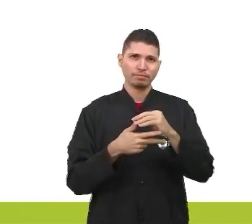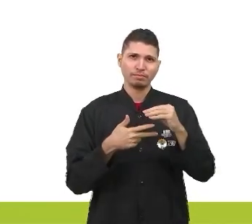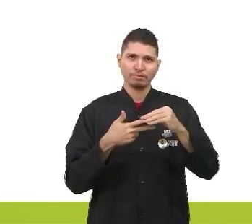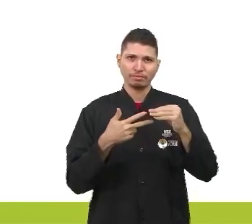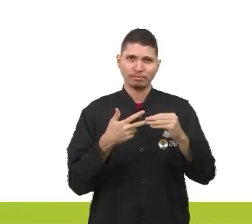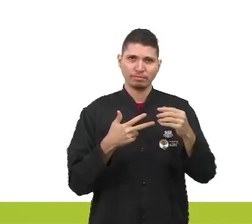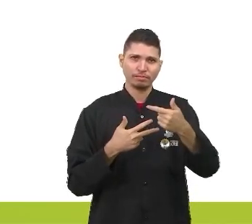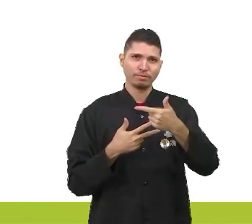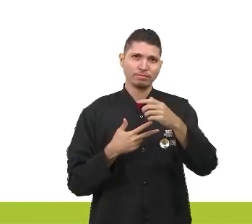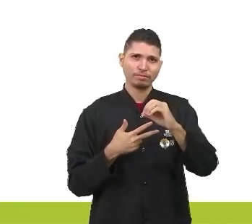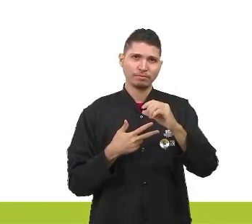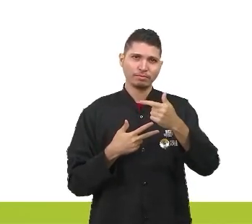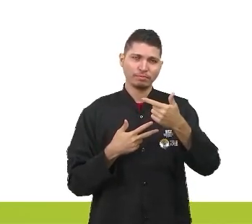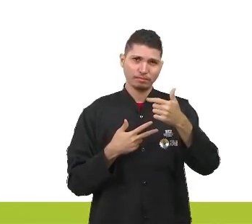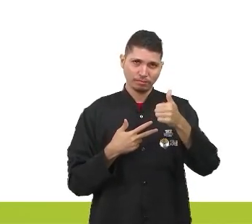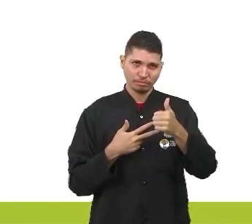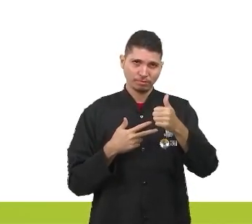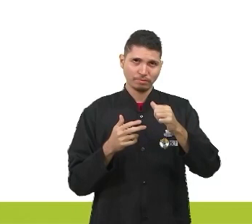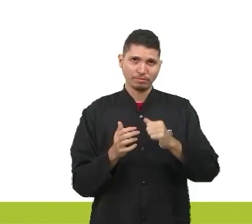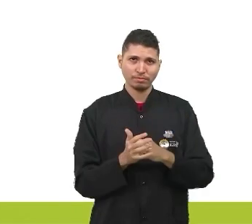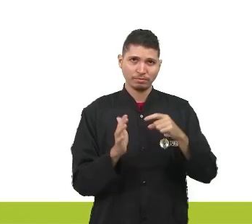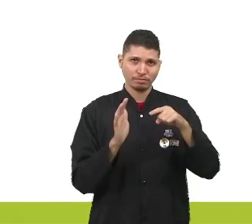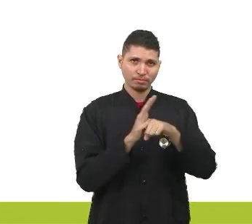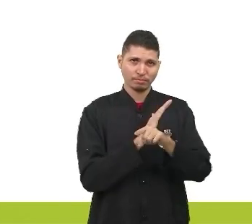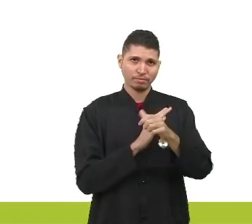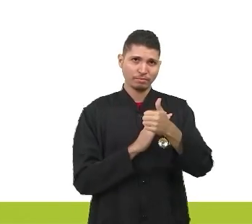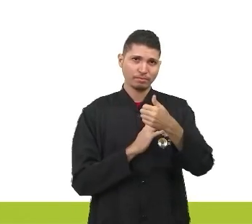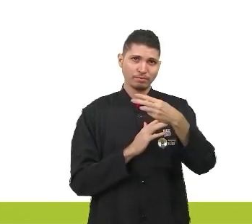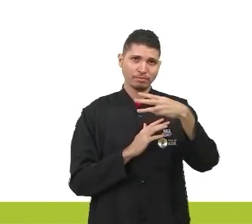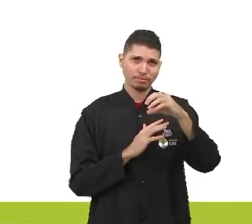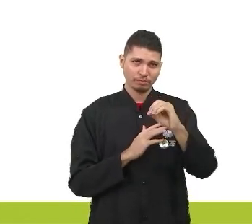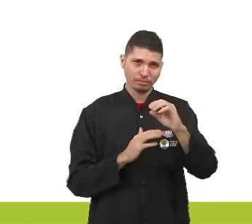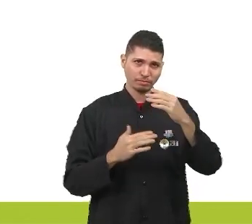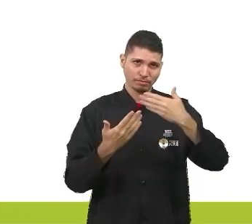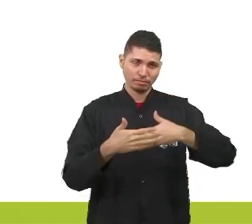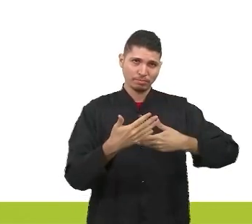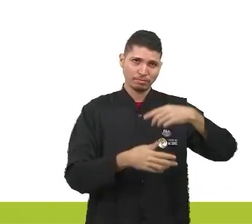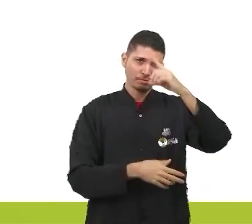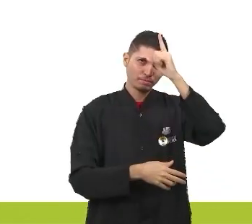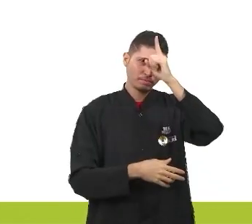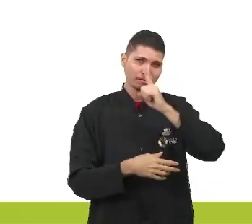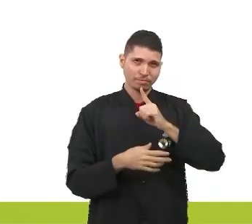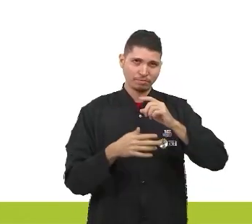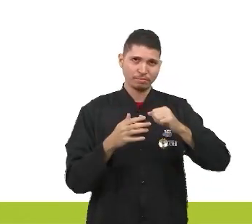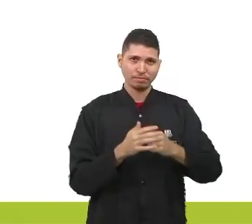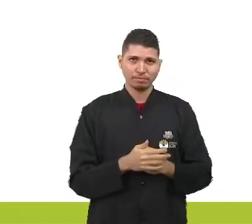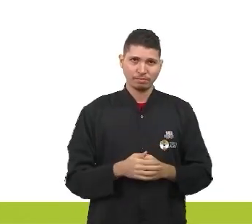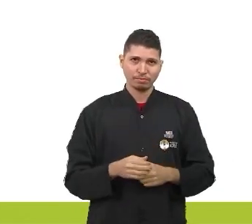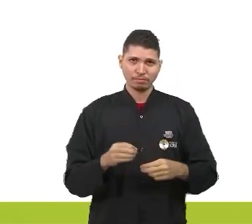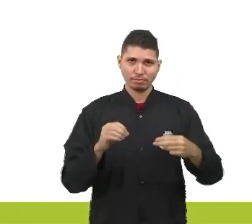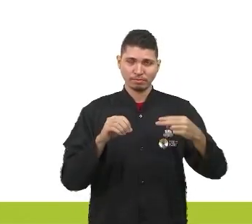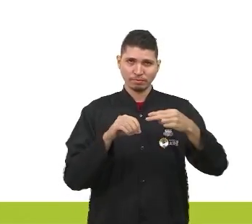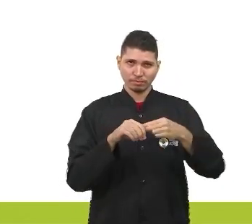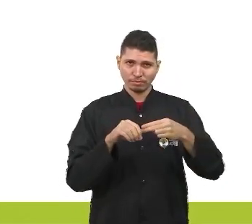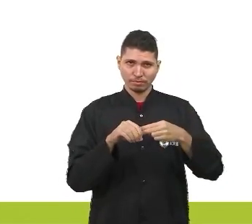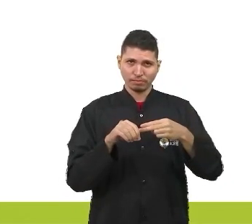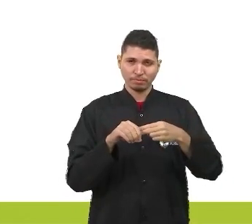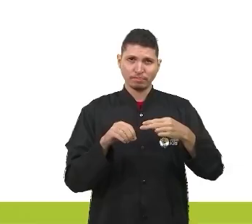2021, questão 130, prova amarela. Diz assim, ó, a sequência de nucleotídeos do RNA